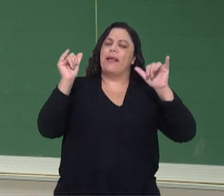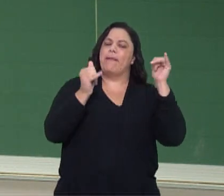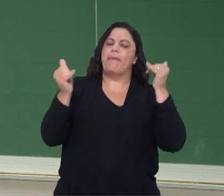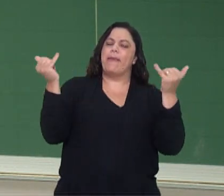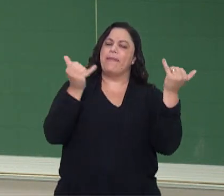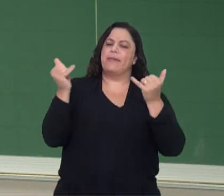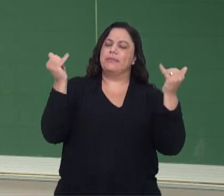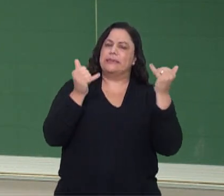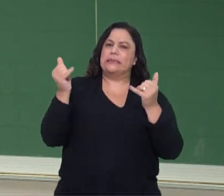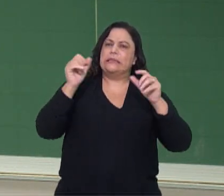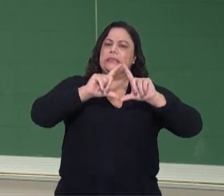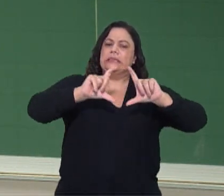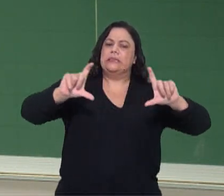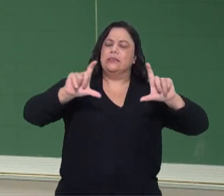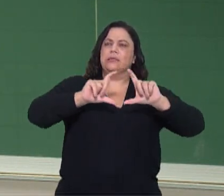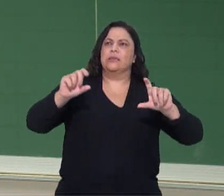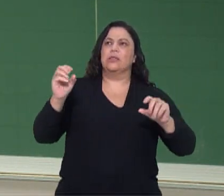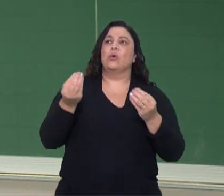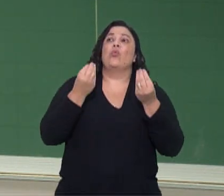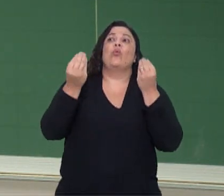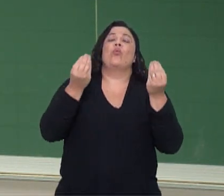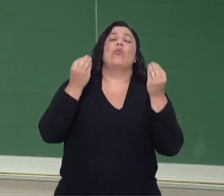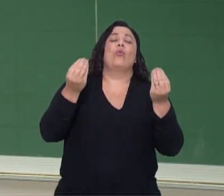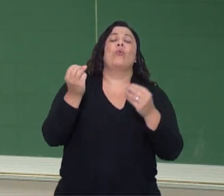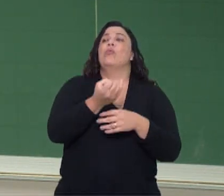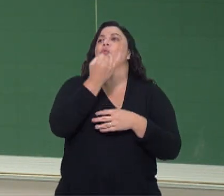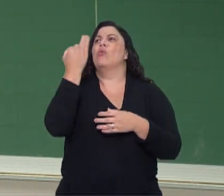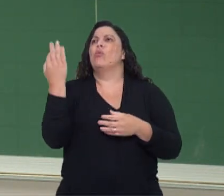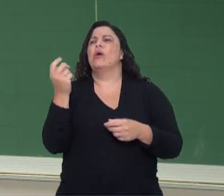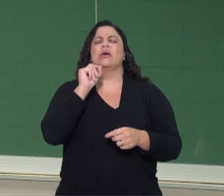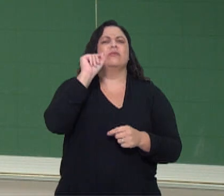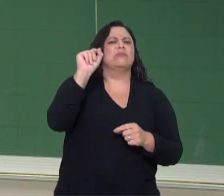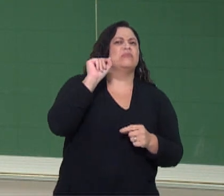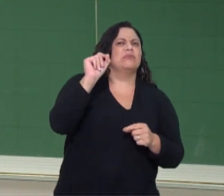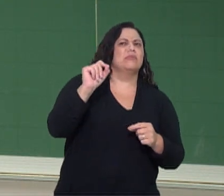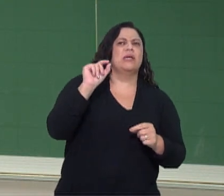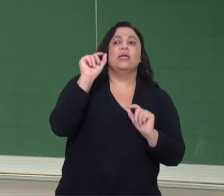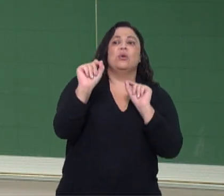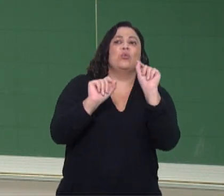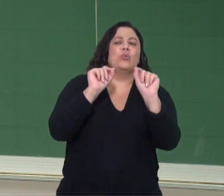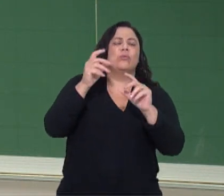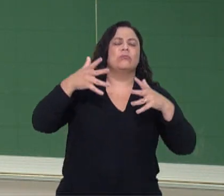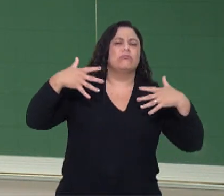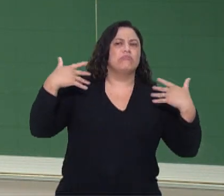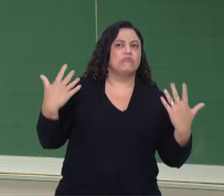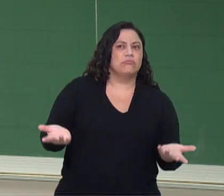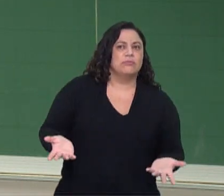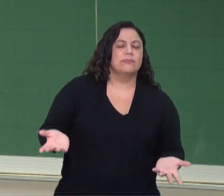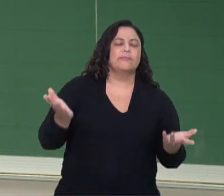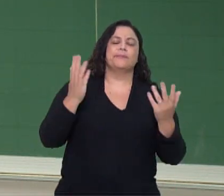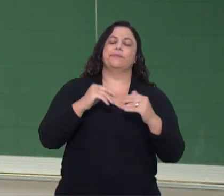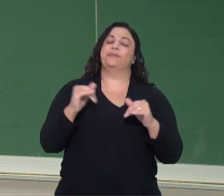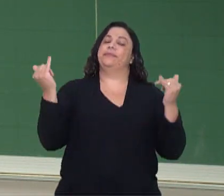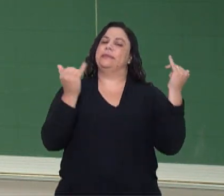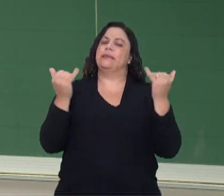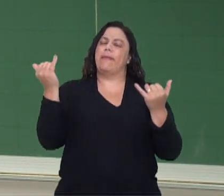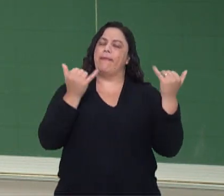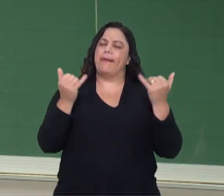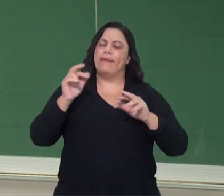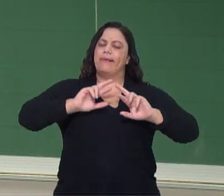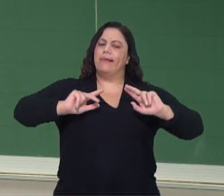de como, quando, com quem, o que. Preciso dessas informações. Eu preciso